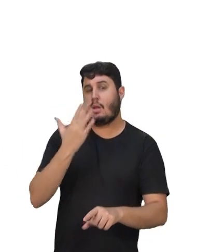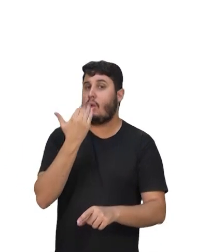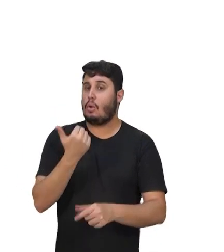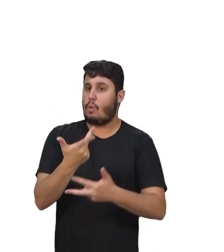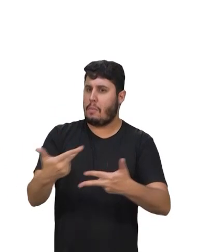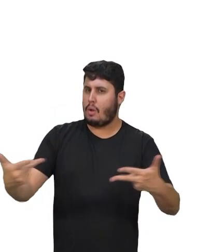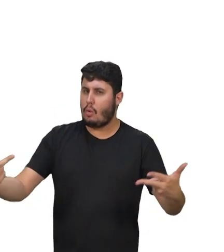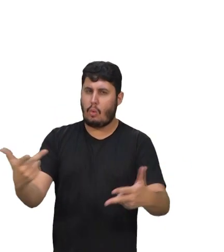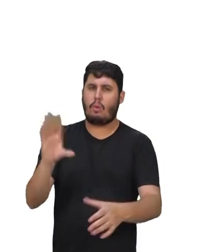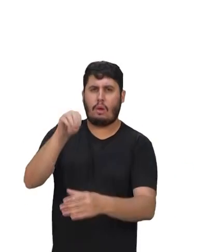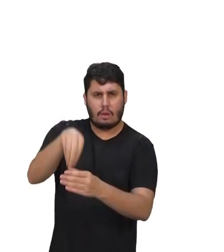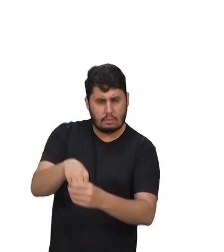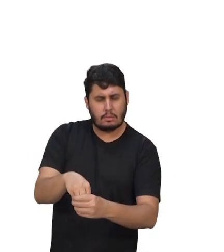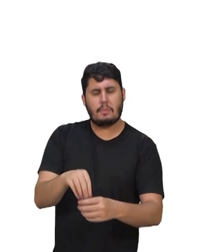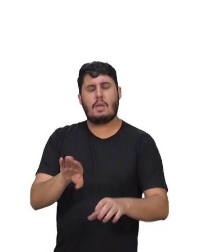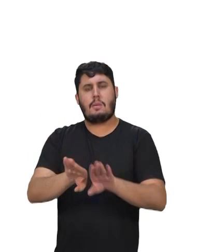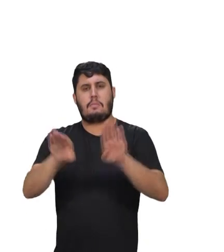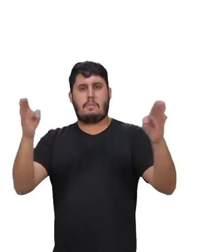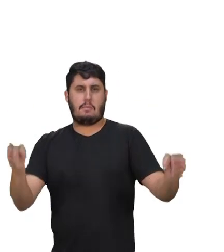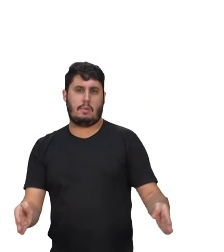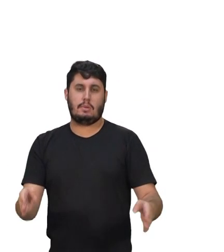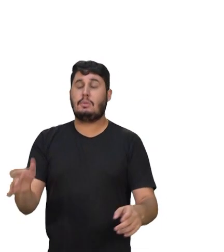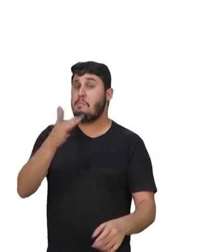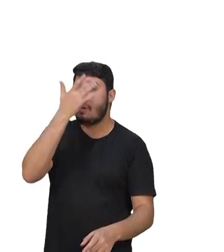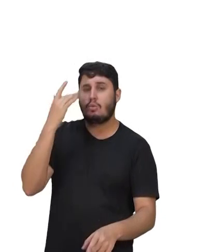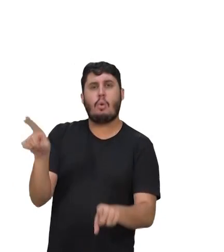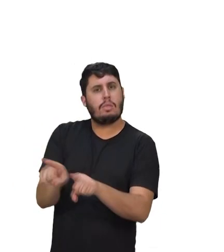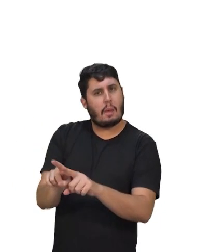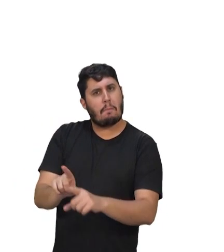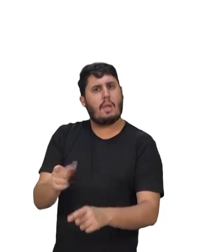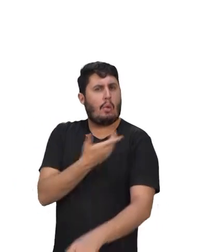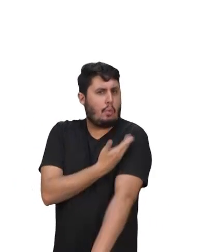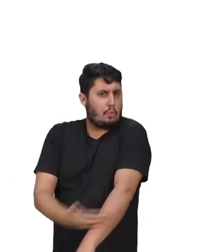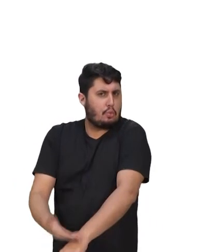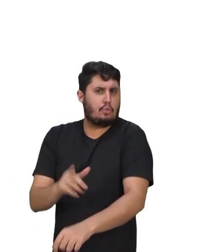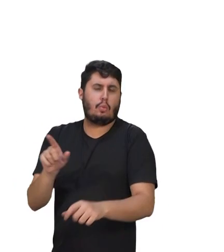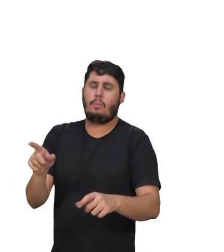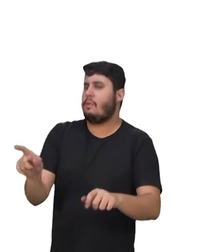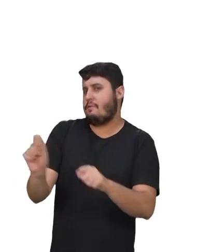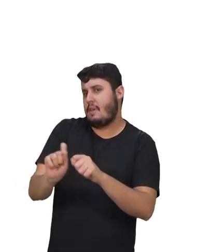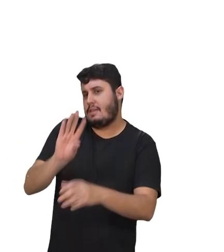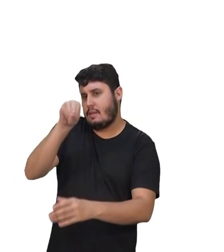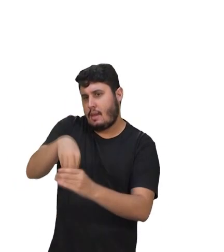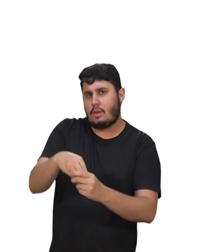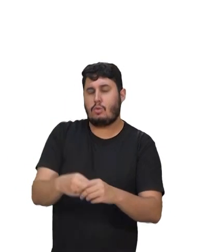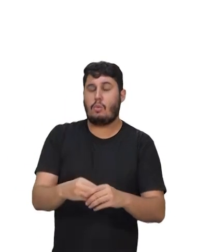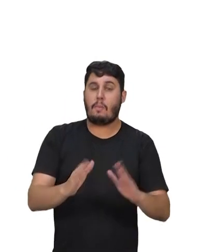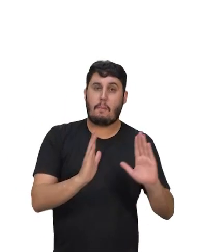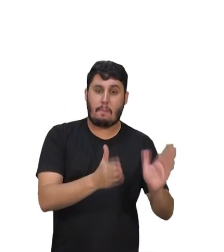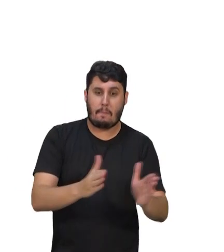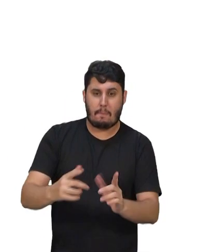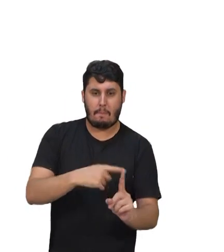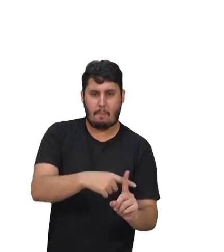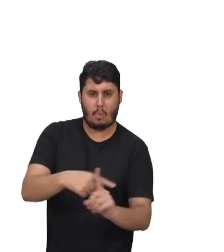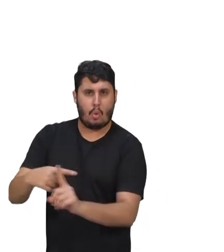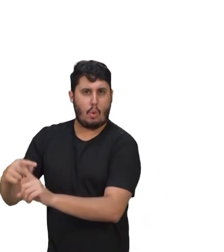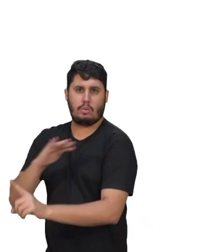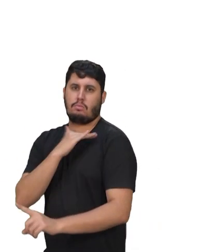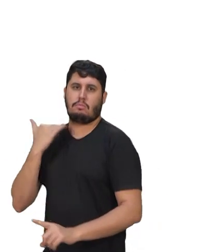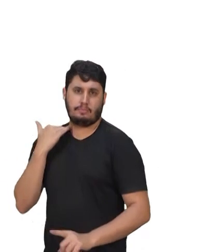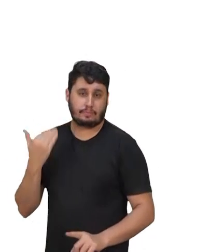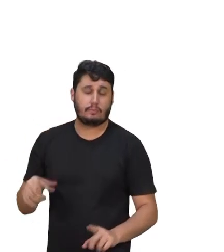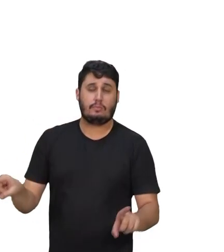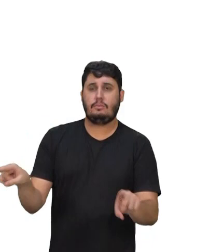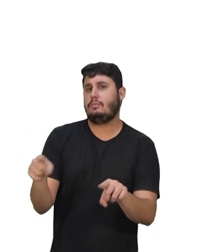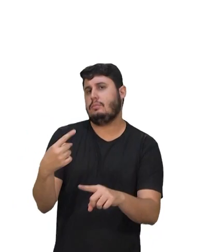Algumas, inclusive, fazem isso diretamente nos cemitérios, em cujas portas se amontoam os músicos para levar serenatas aos